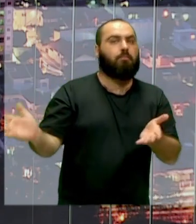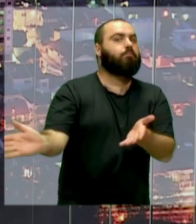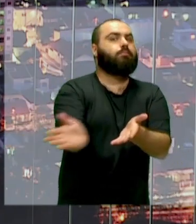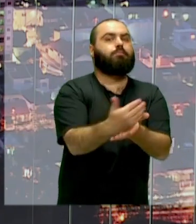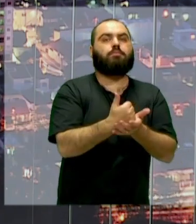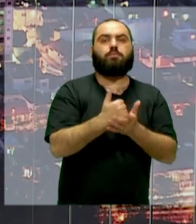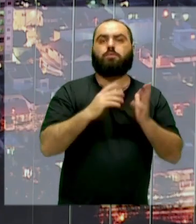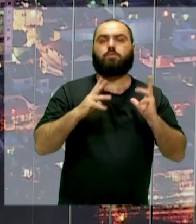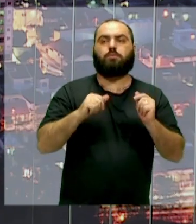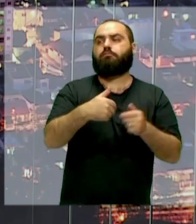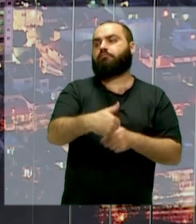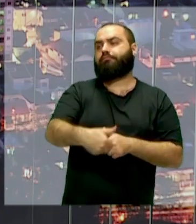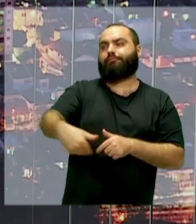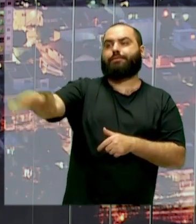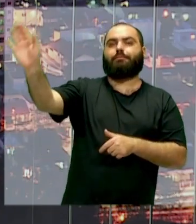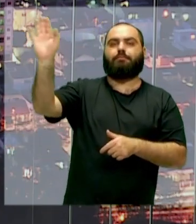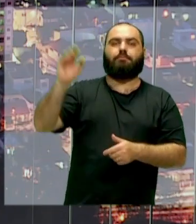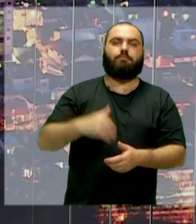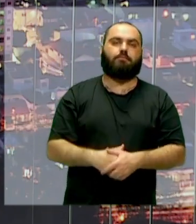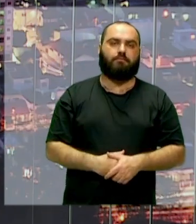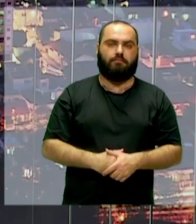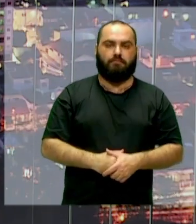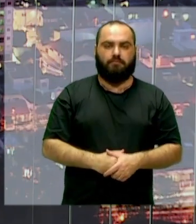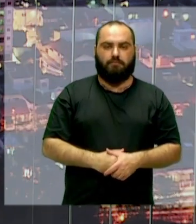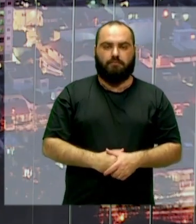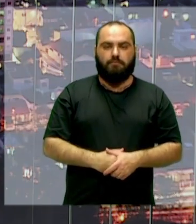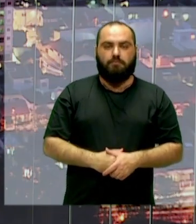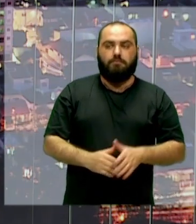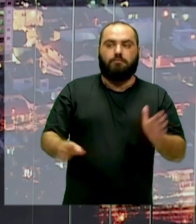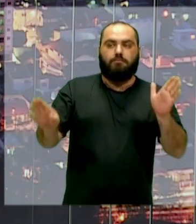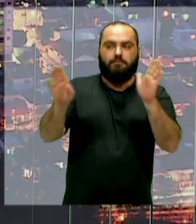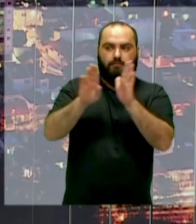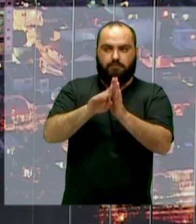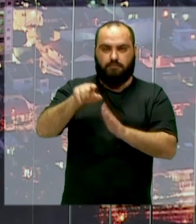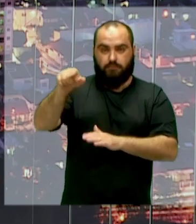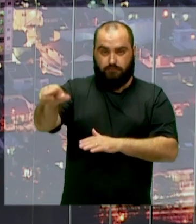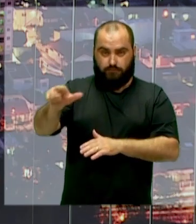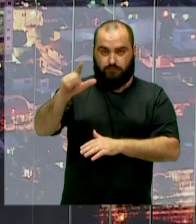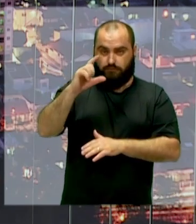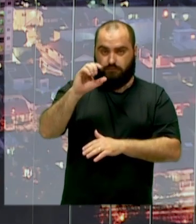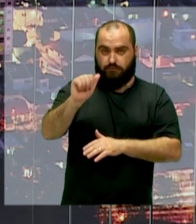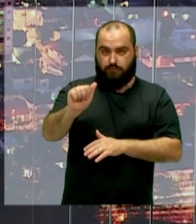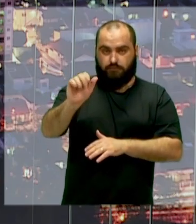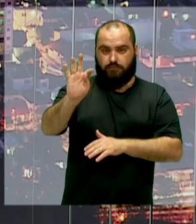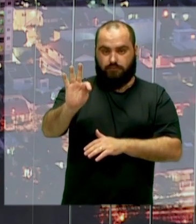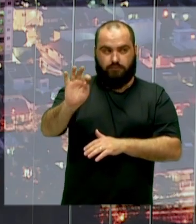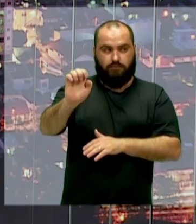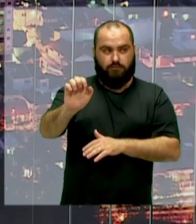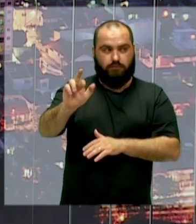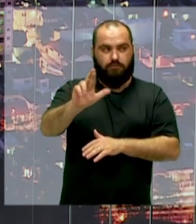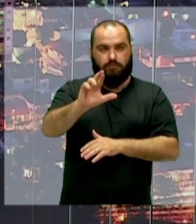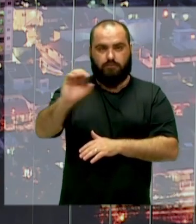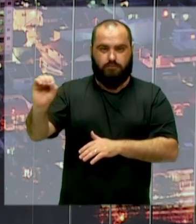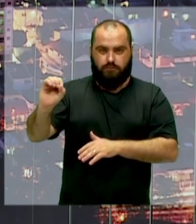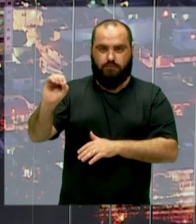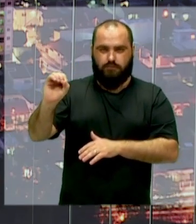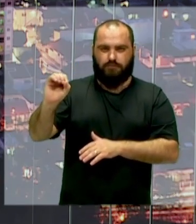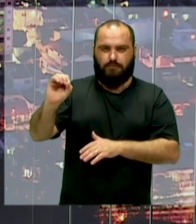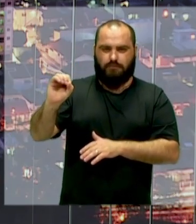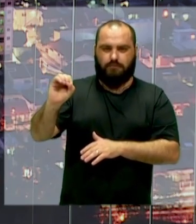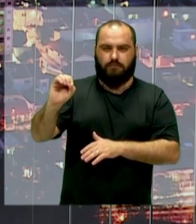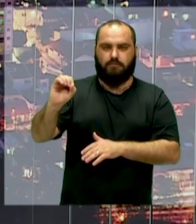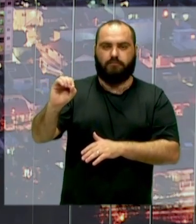que tivesse lá dentro levava chegando lá no lixão né No No caso não é mais o Lixão no aterro sanitário